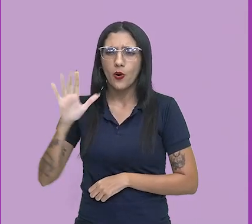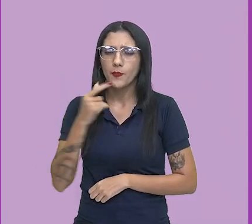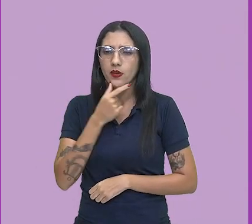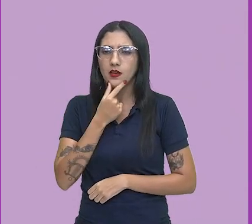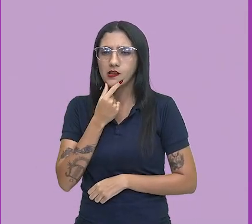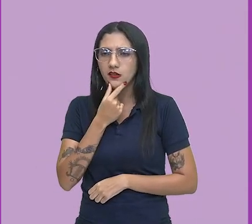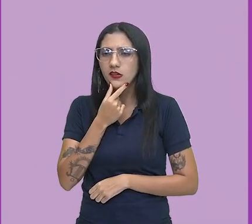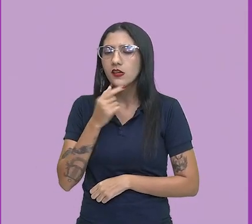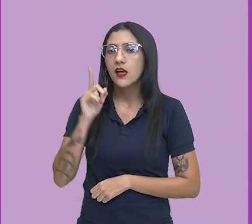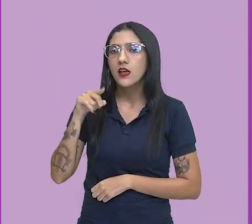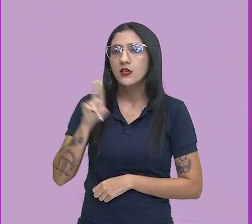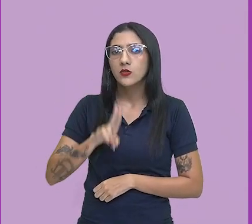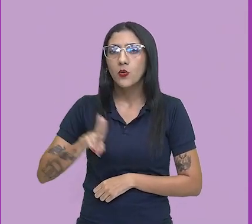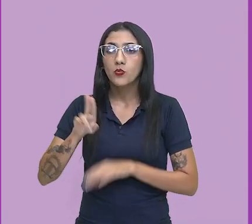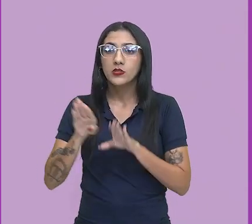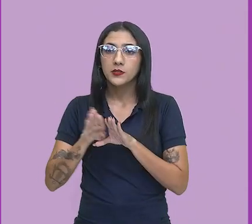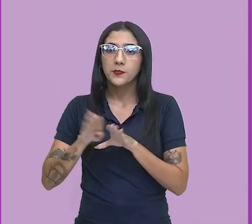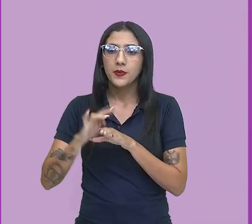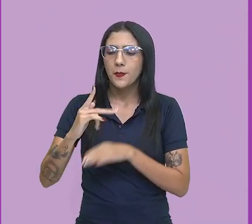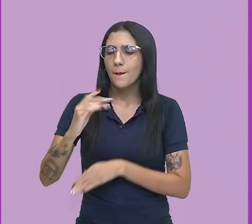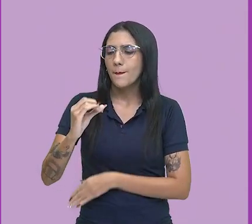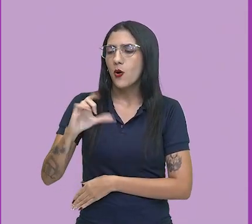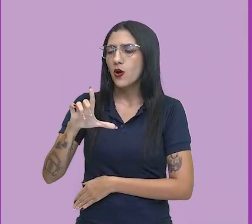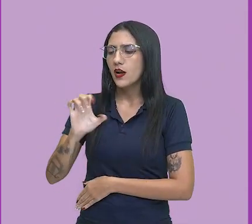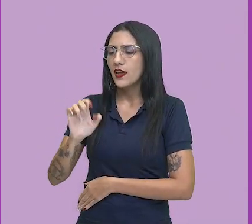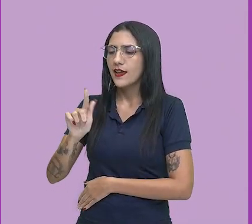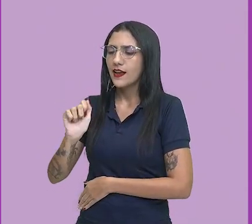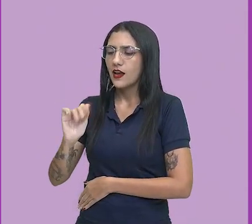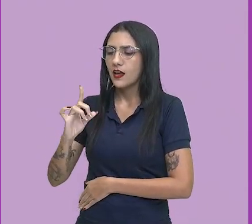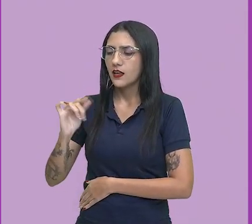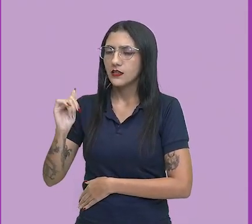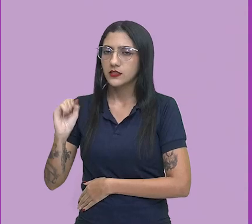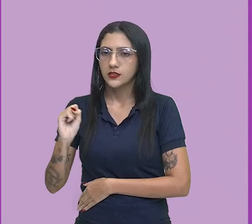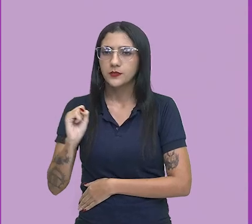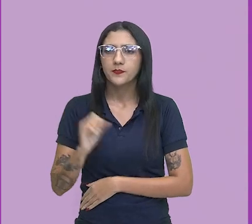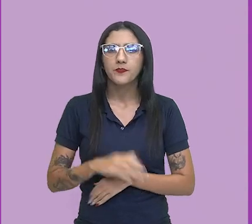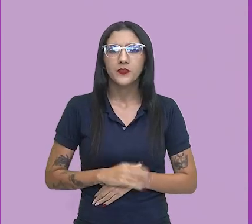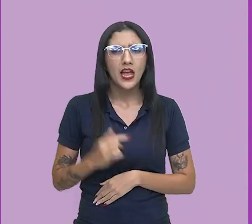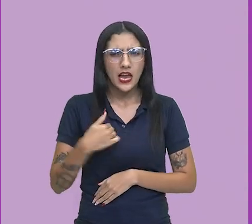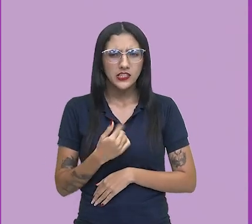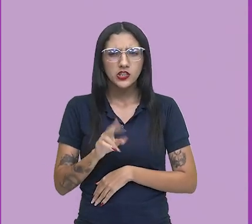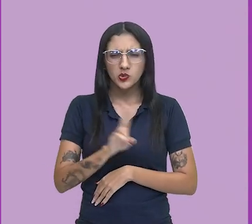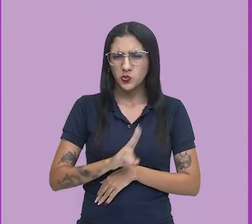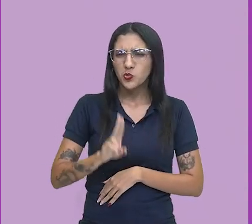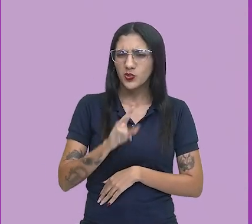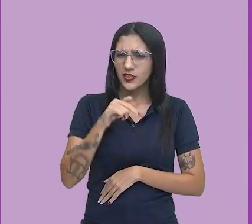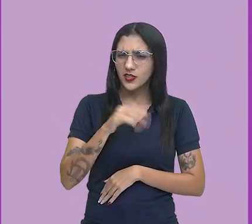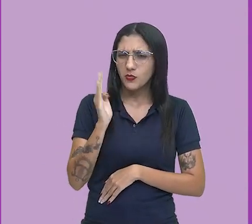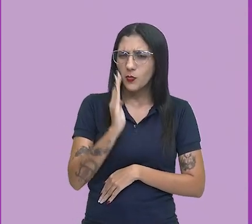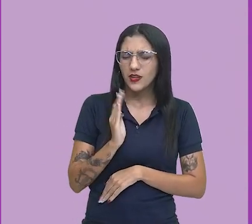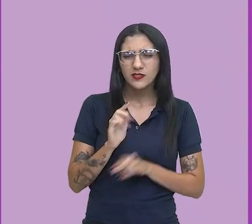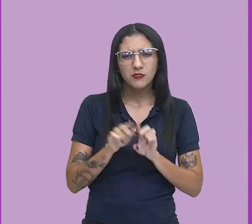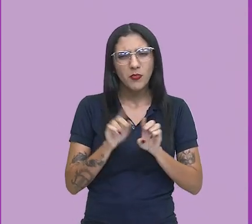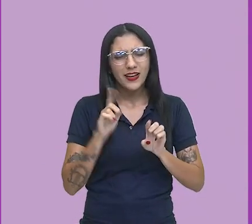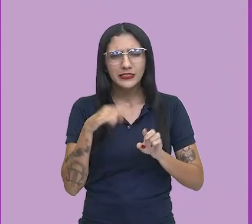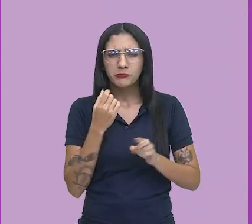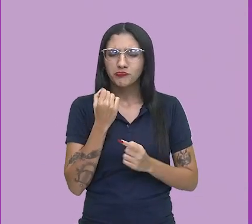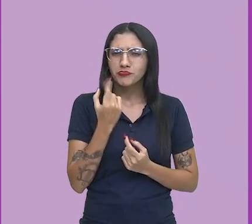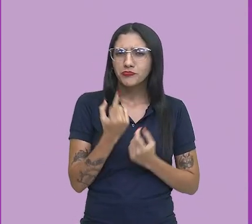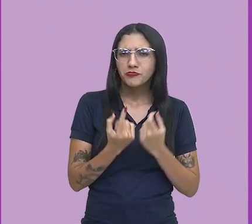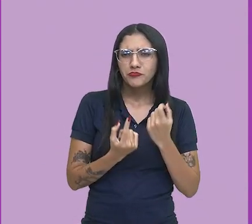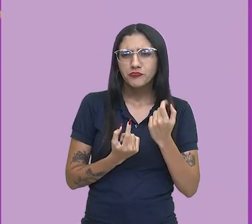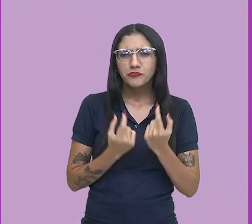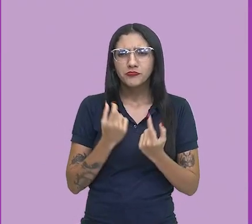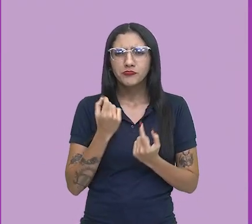exemplo, é utilizado a polegada. Então, aqui no Brasil a gente utiliza também polegada, mas é mais raro, né? Normalmente se